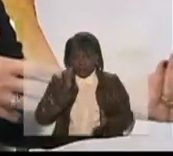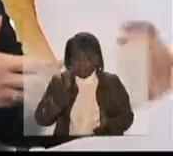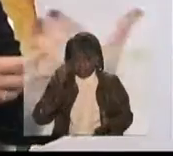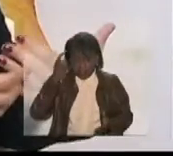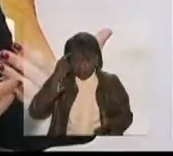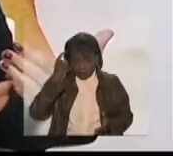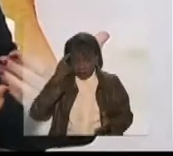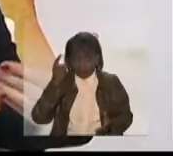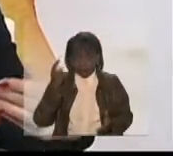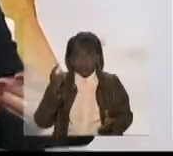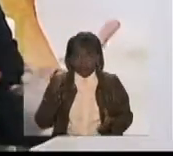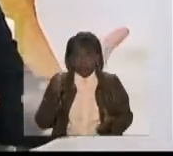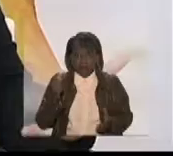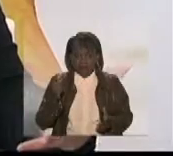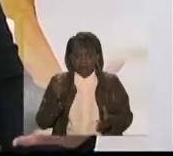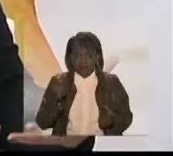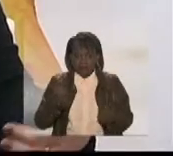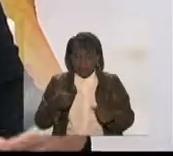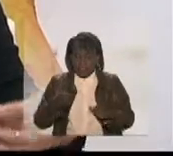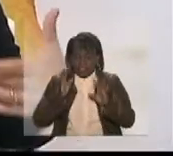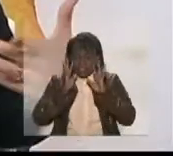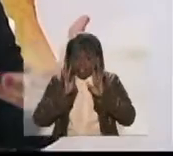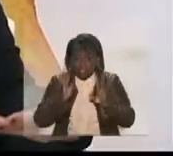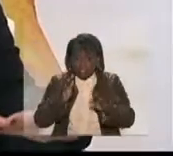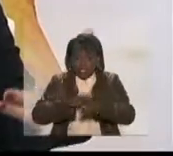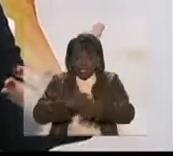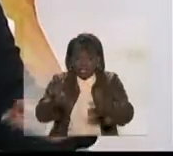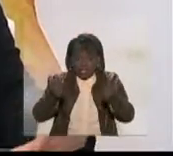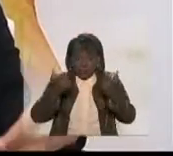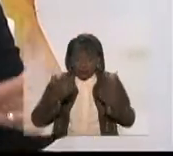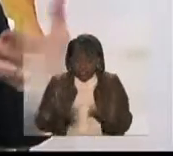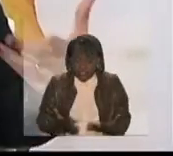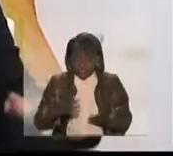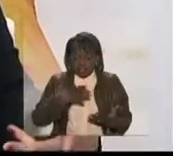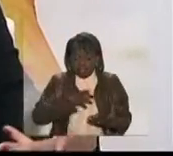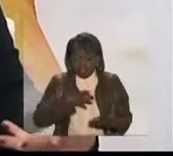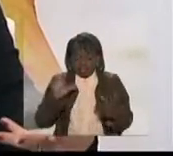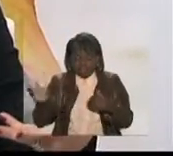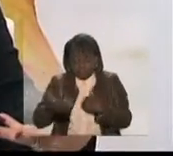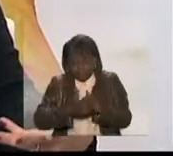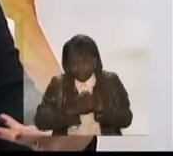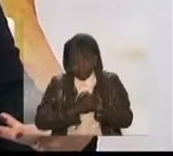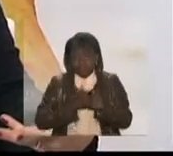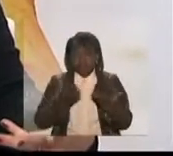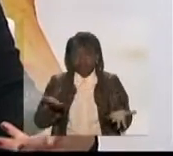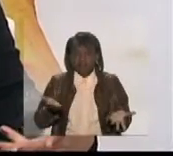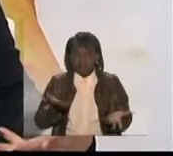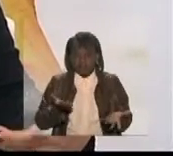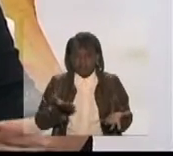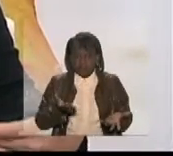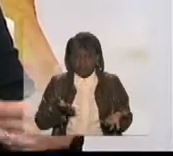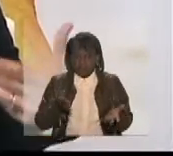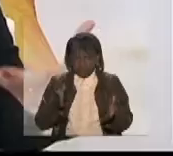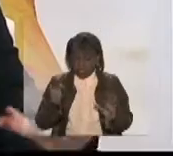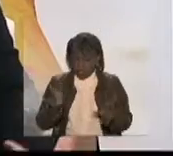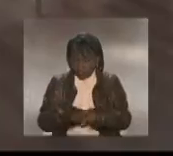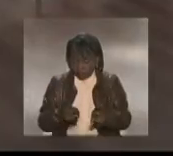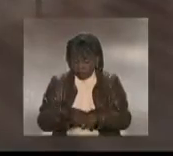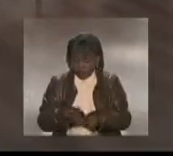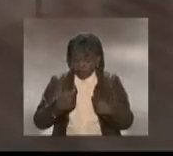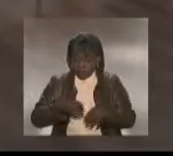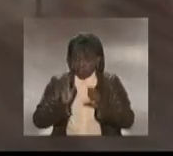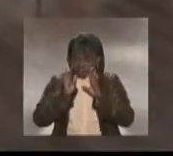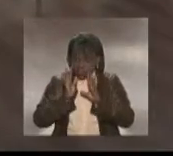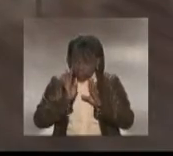ir explorando, como você falou, né? Sim. Eu precisava escutar essa menina, eu precisava acolher essa menina, né? A E gente é só interessante consegue...